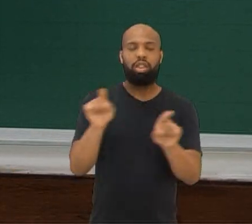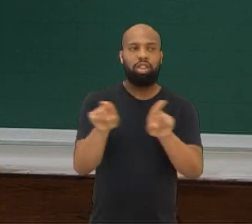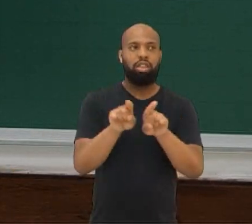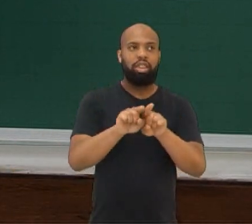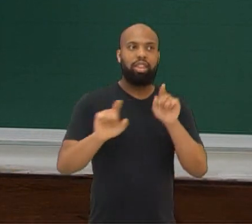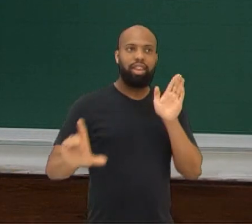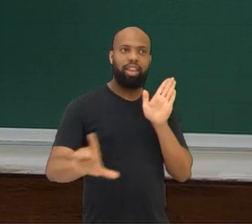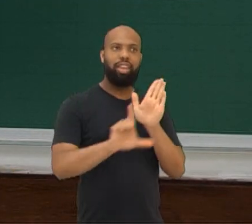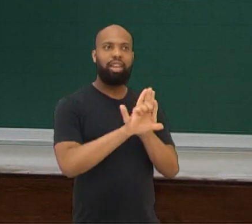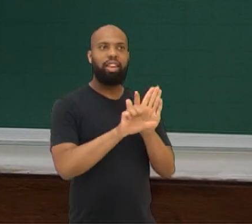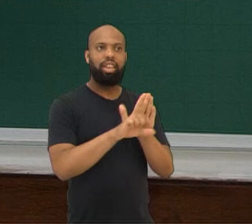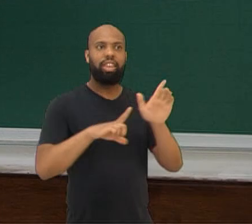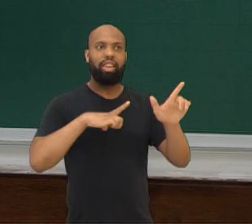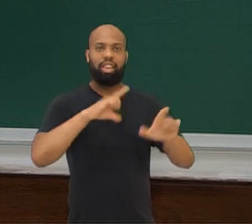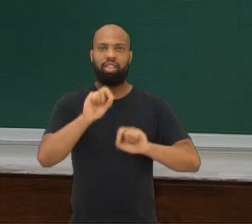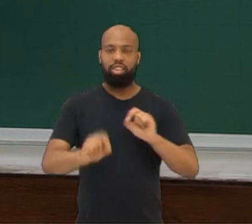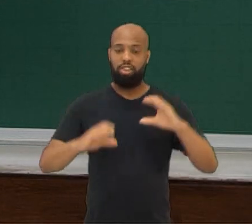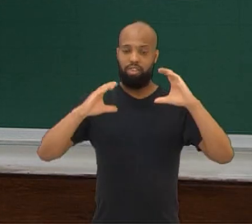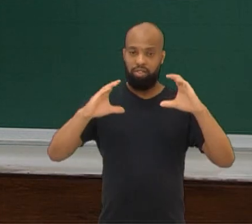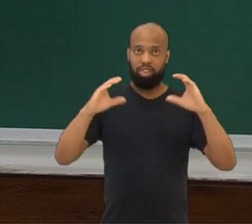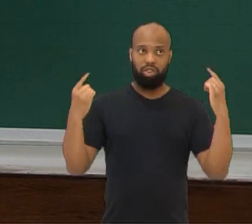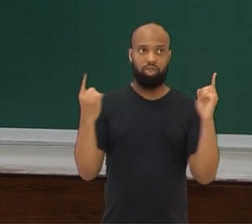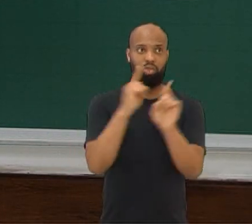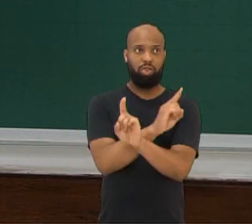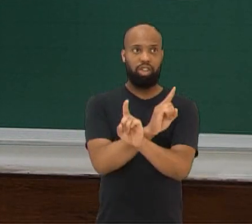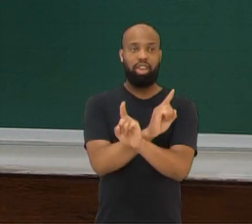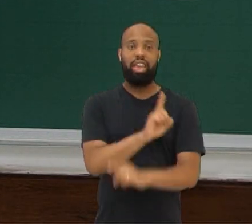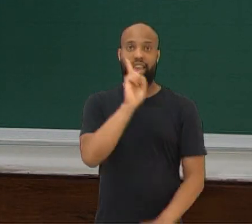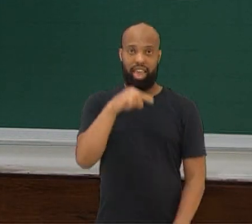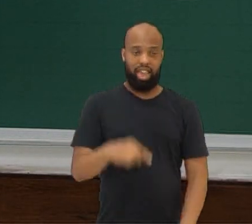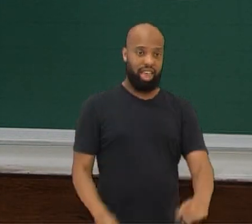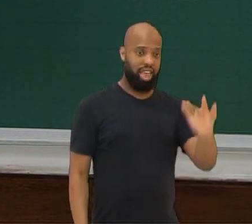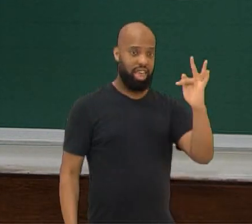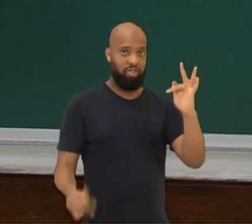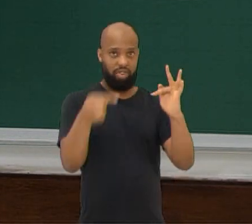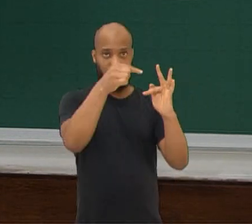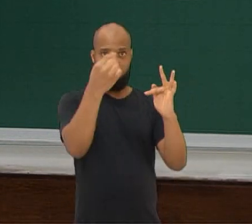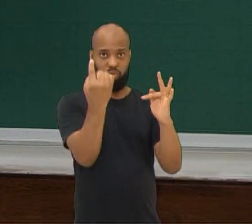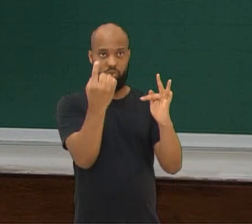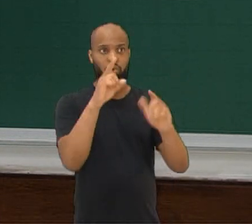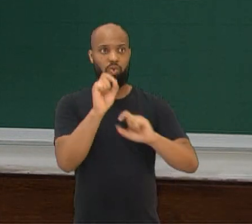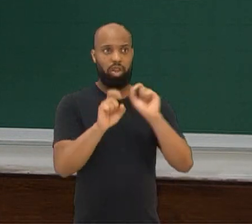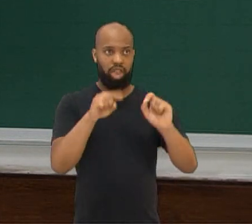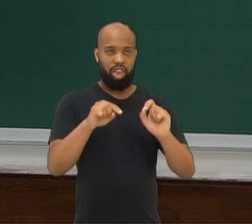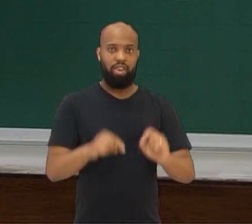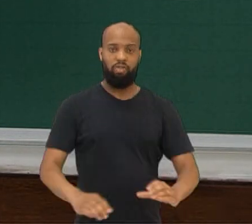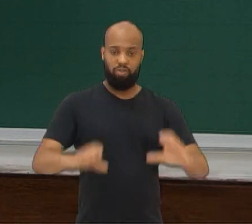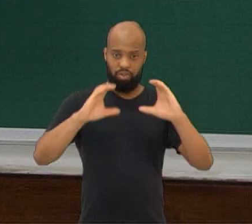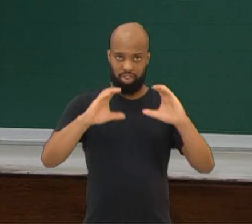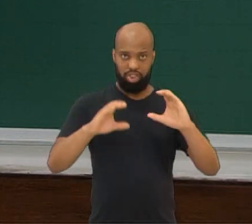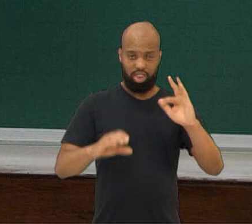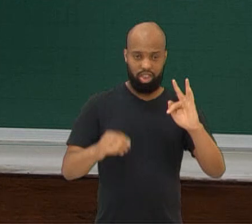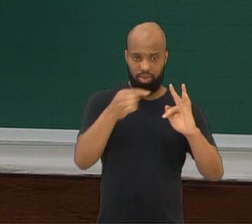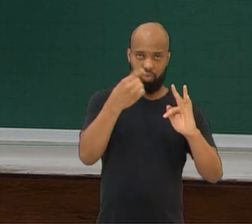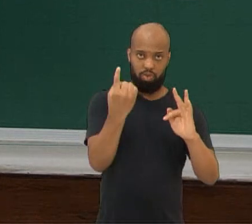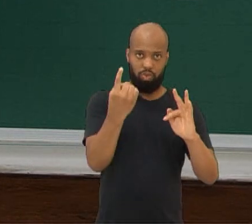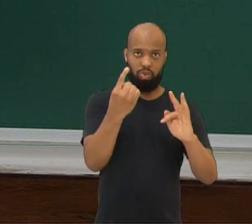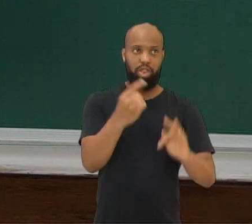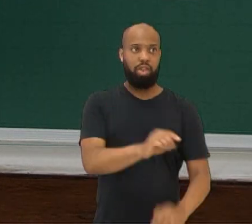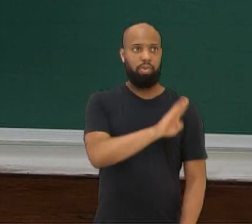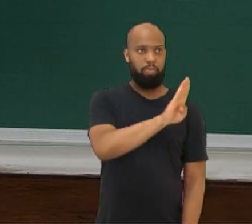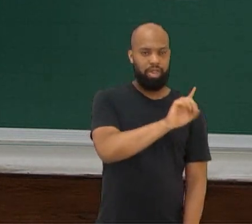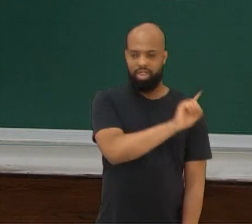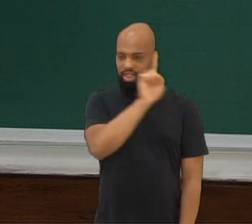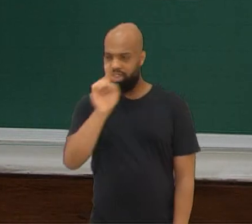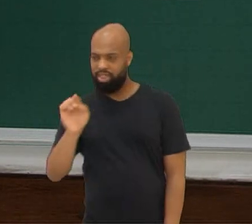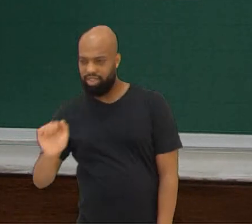que define a função inversa, f de menos 1, é a função f de menos 1 de B em A. Vamos